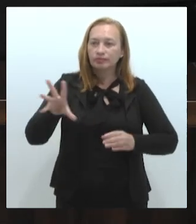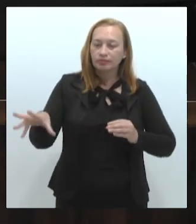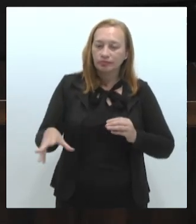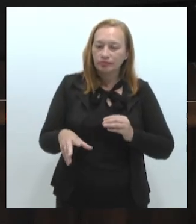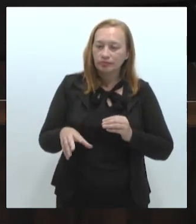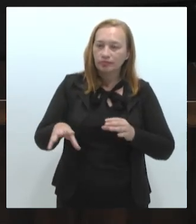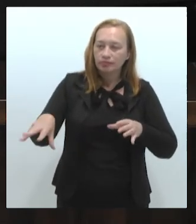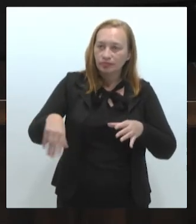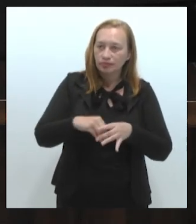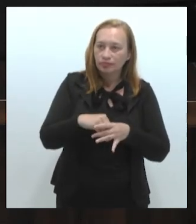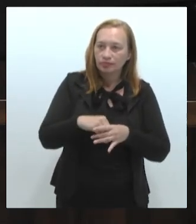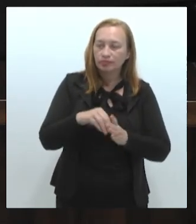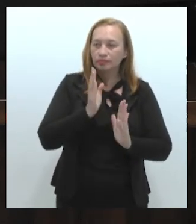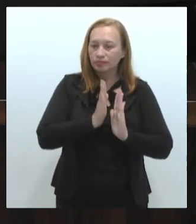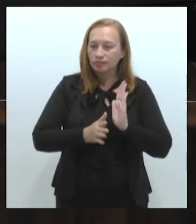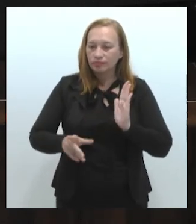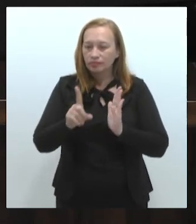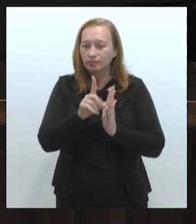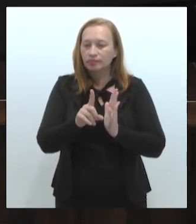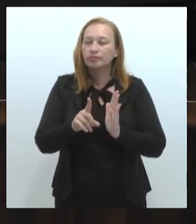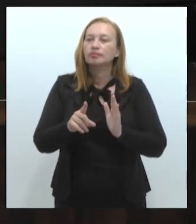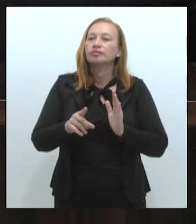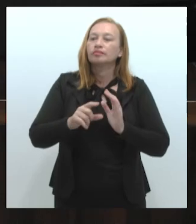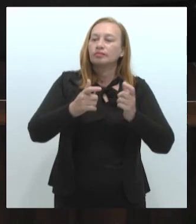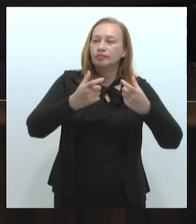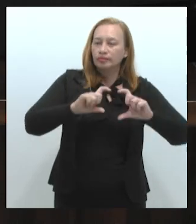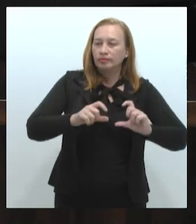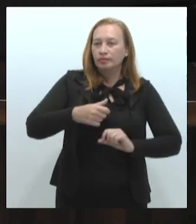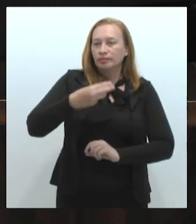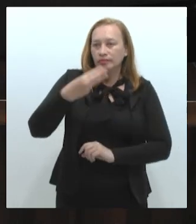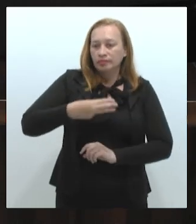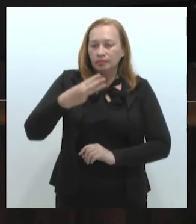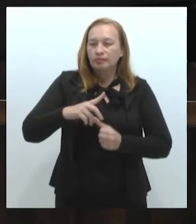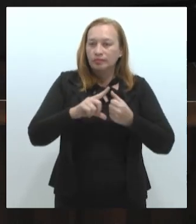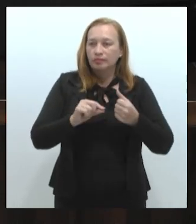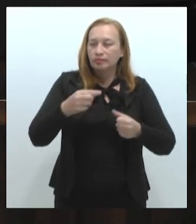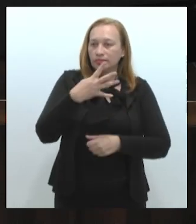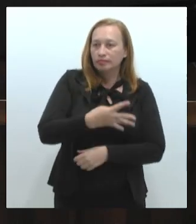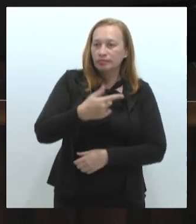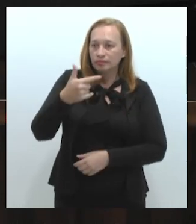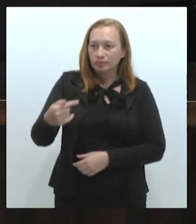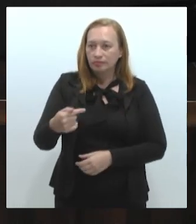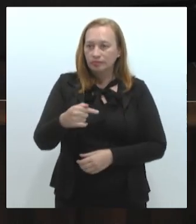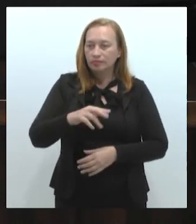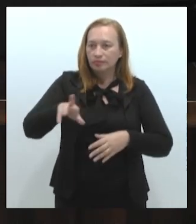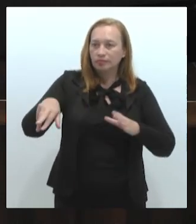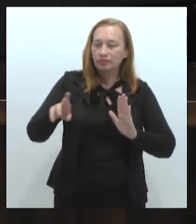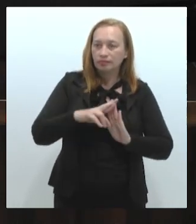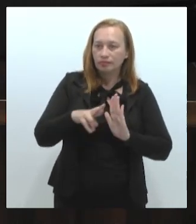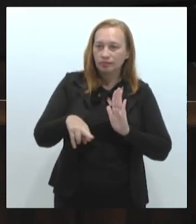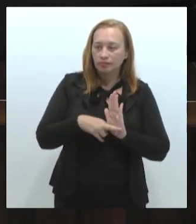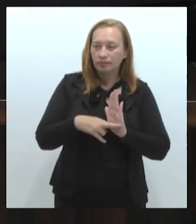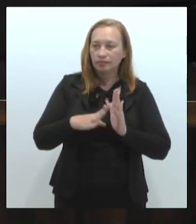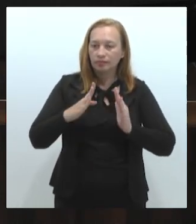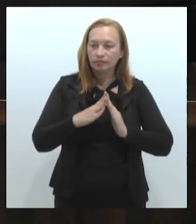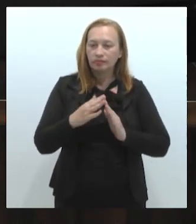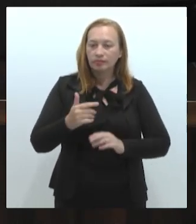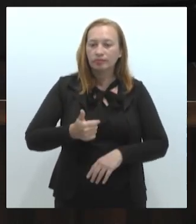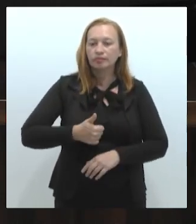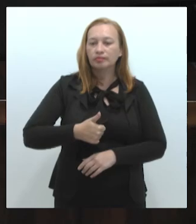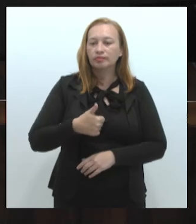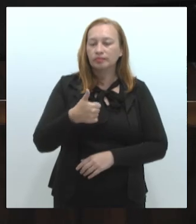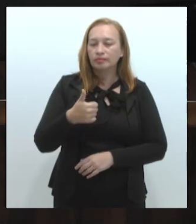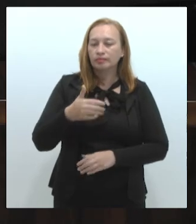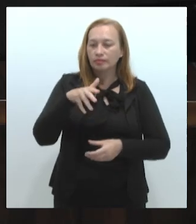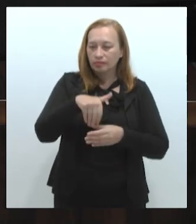Incluído na ordem do dia, de acordo com o parágrafo 3º do artigo 47 do Regimento Interno, em tramitação ordinária,